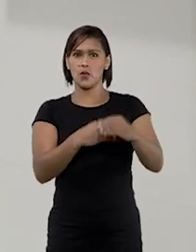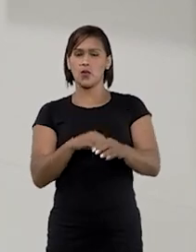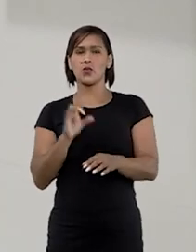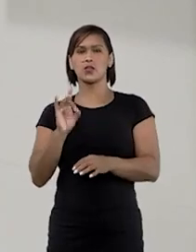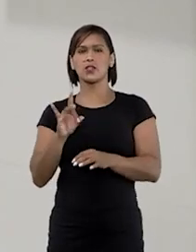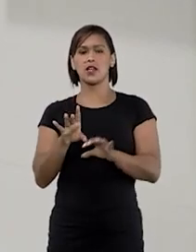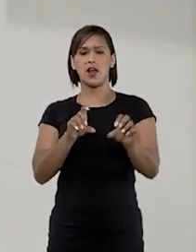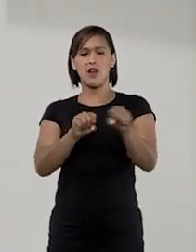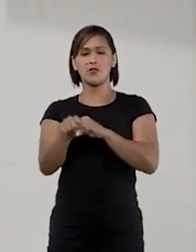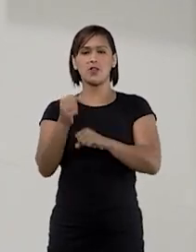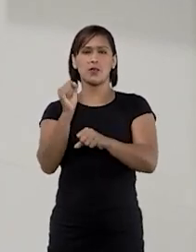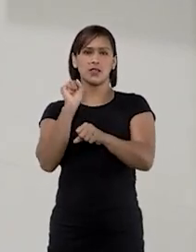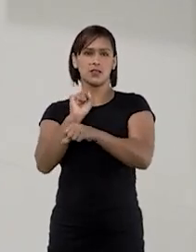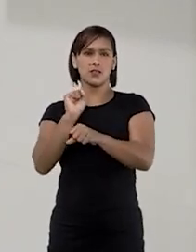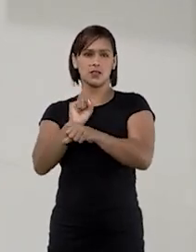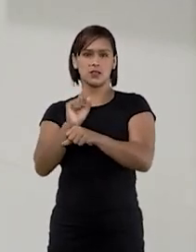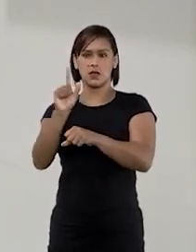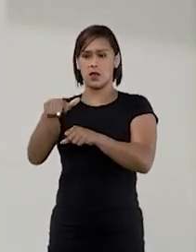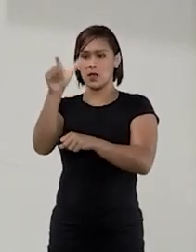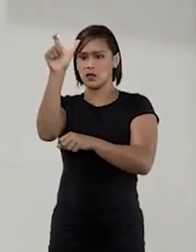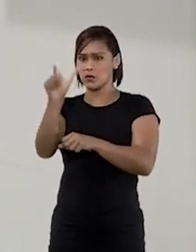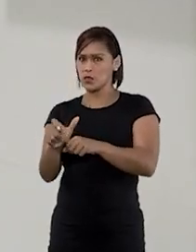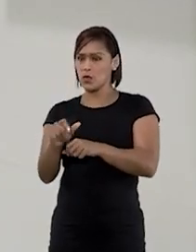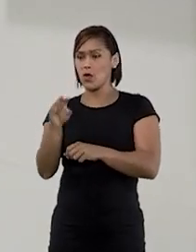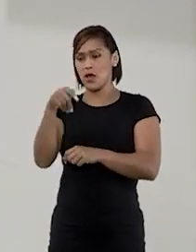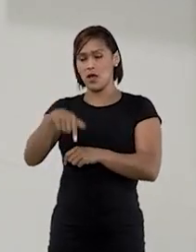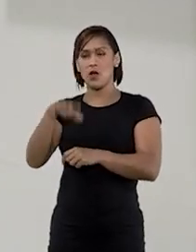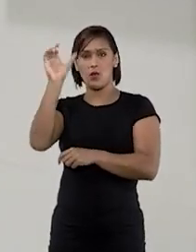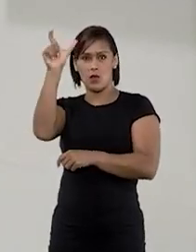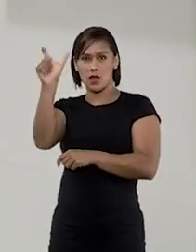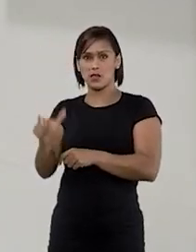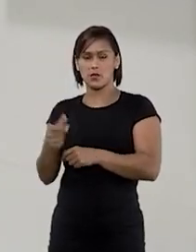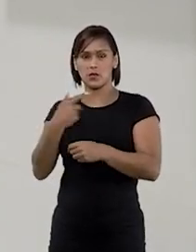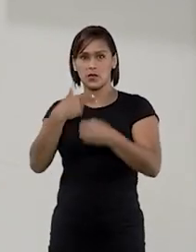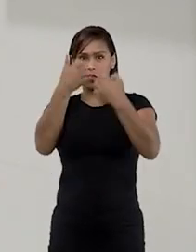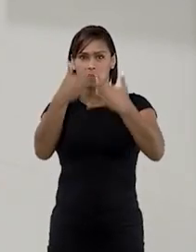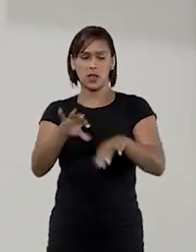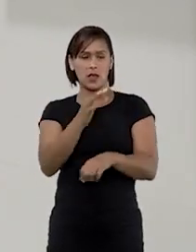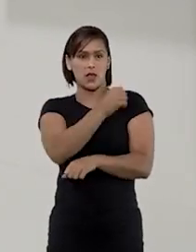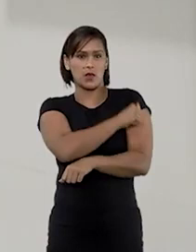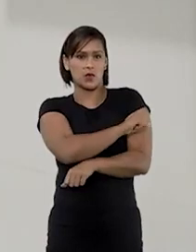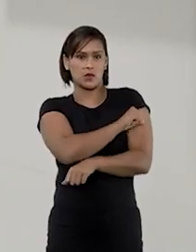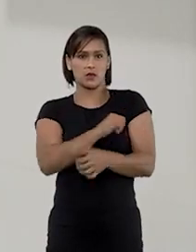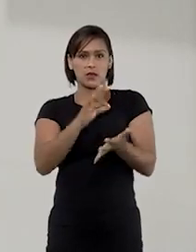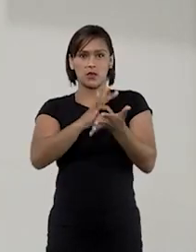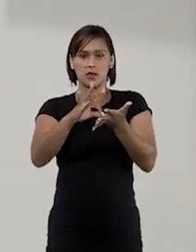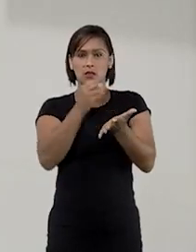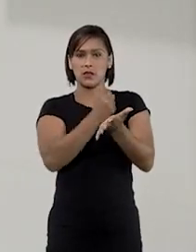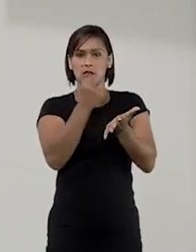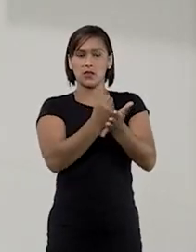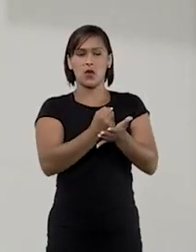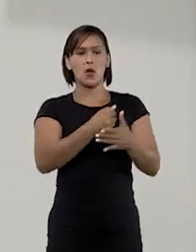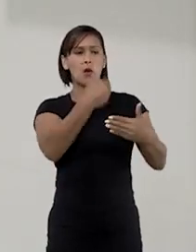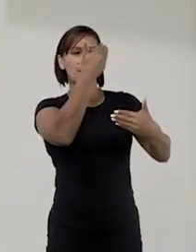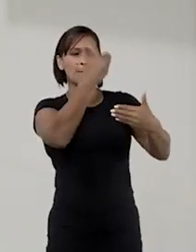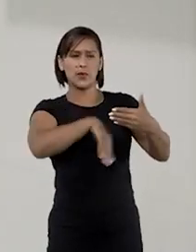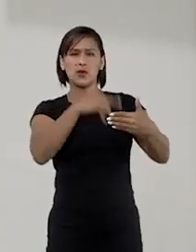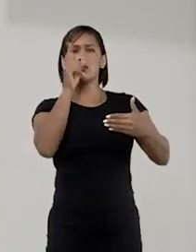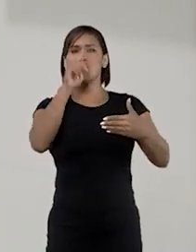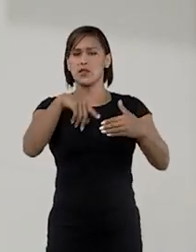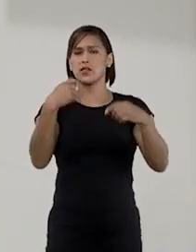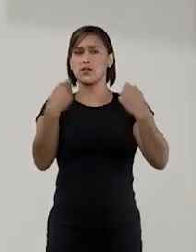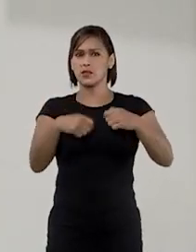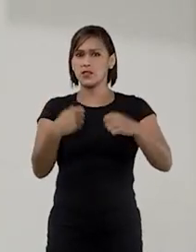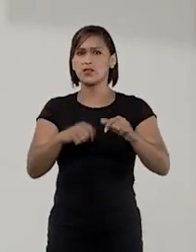concurso era destinado à formação de cadastro de reserva segundo os candidatos a contratação dos enfermeiros temporários comprovaria